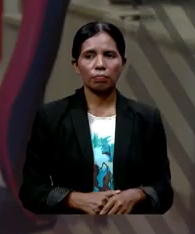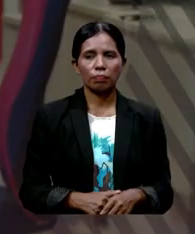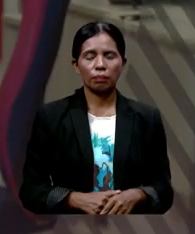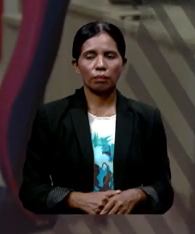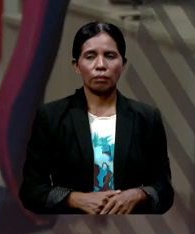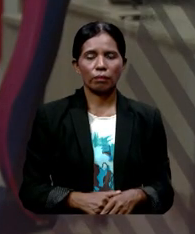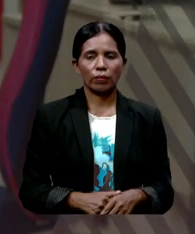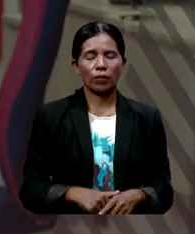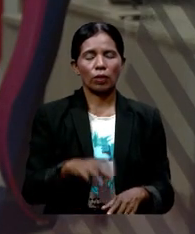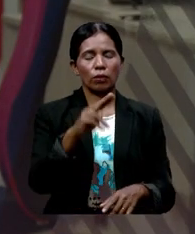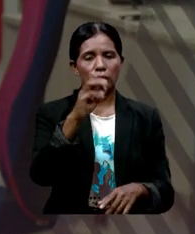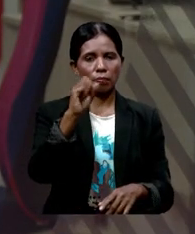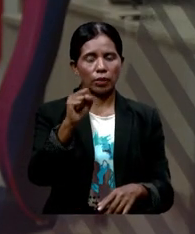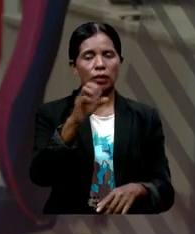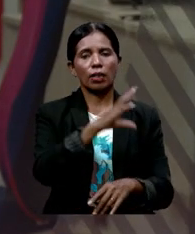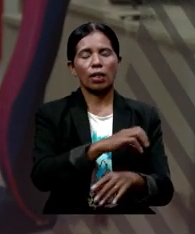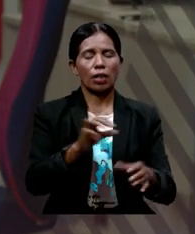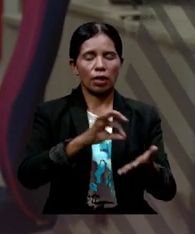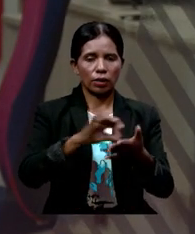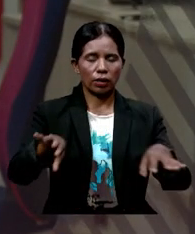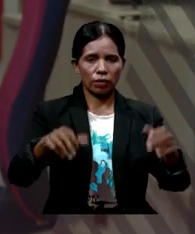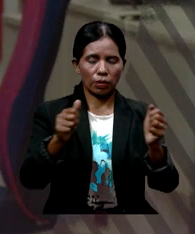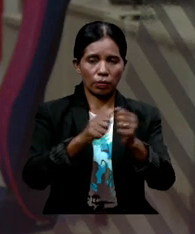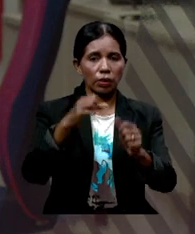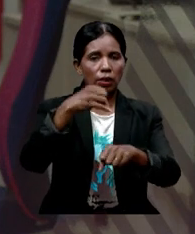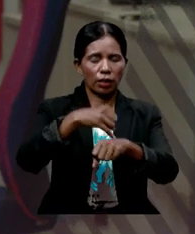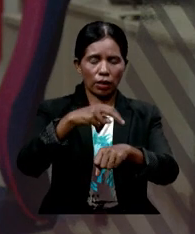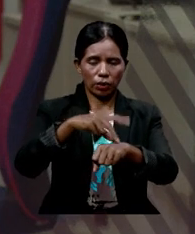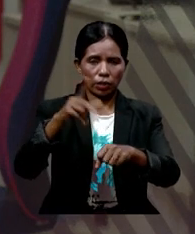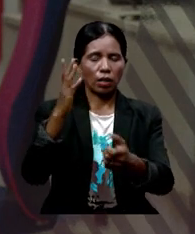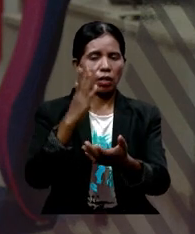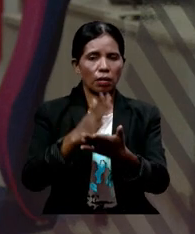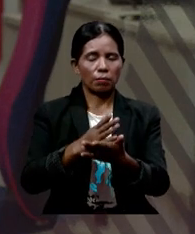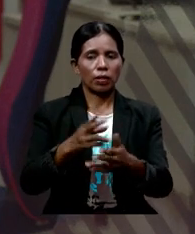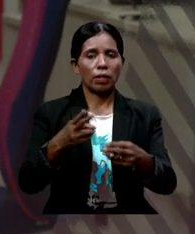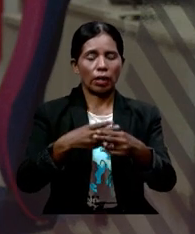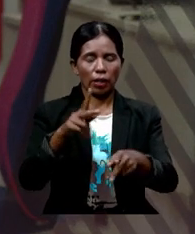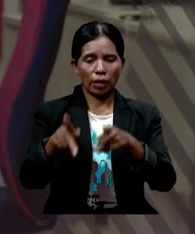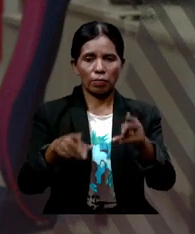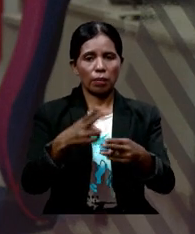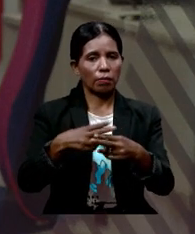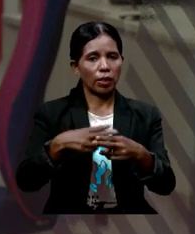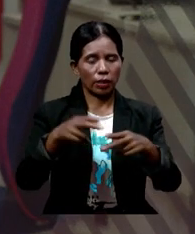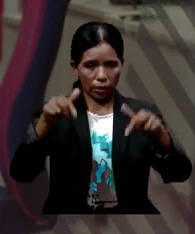UNMICS asina akordu Organizasaun Nutrisaun Internasional hodi Kombate Raes Badak iha Timor-Leste.